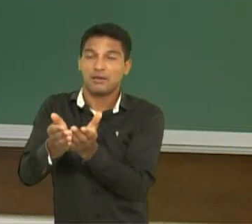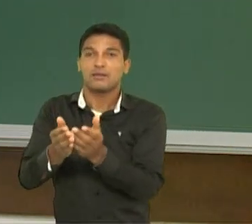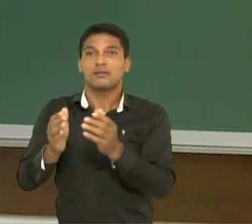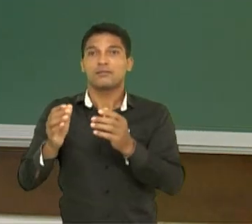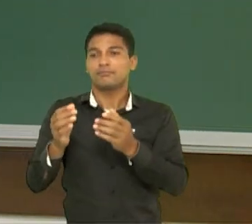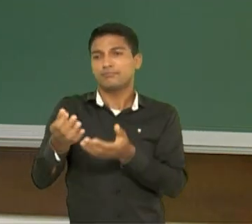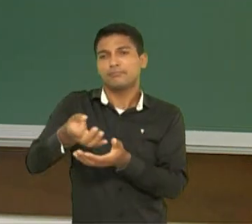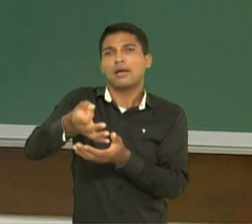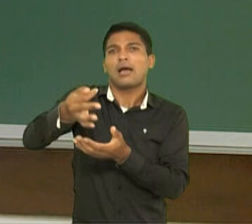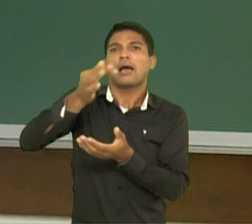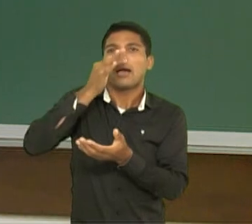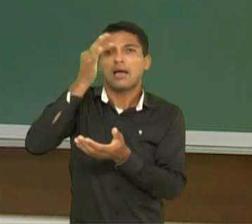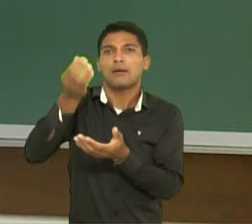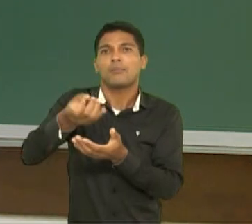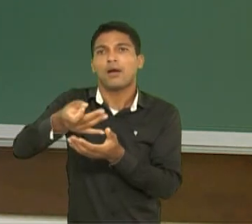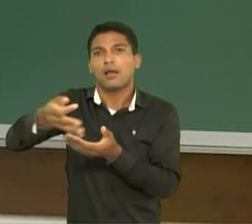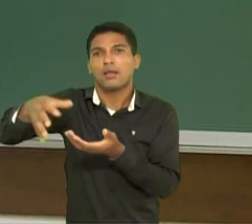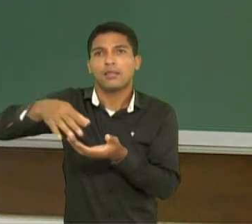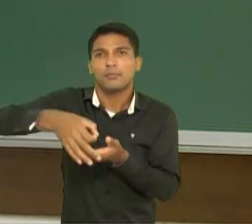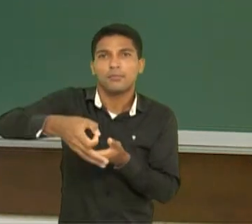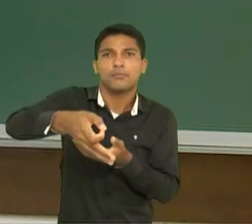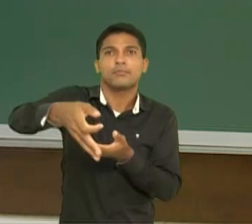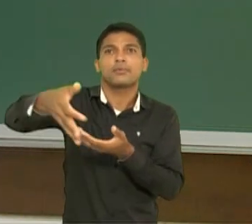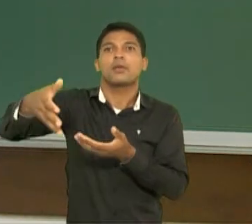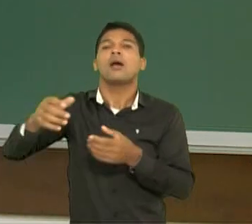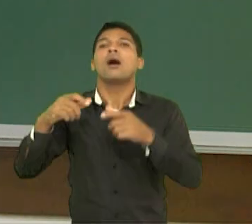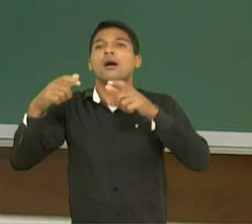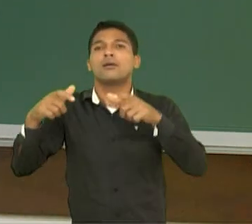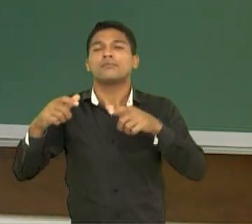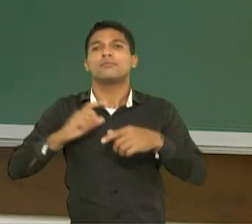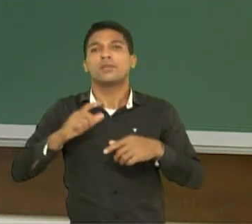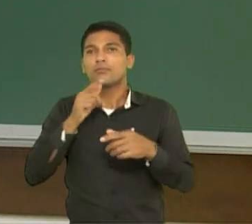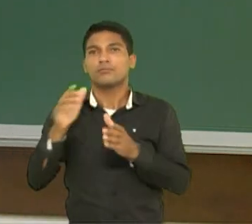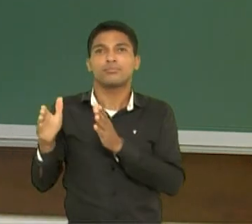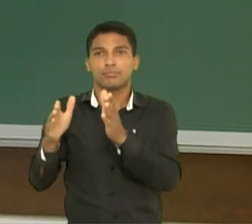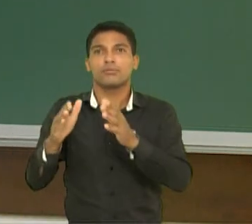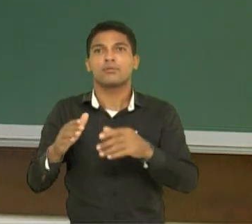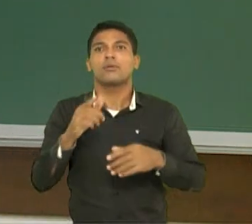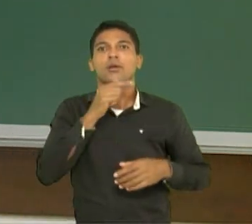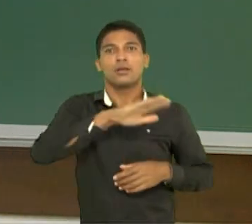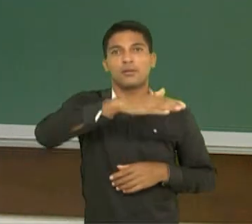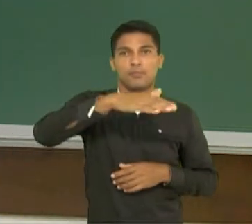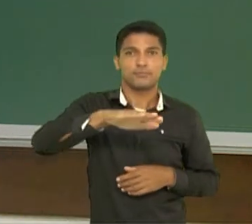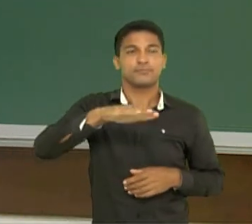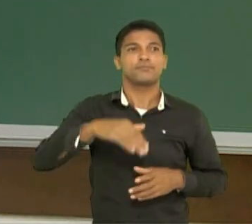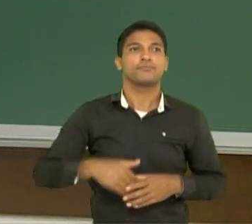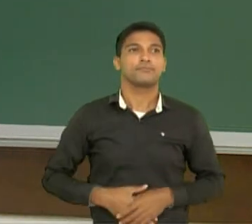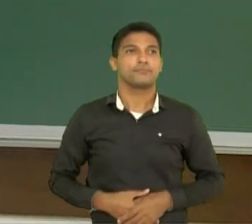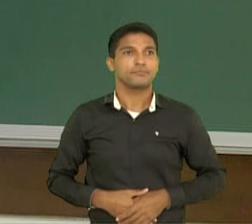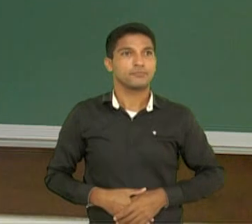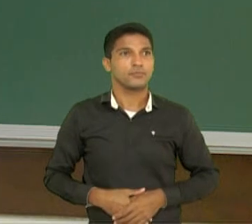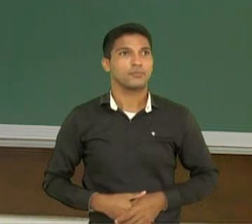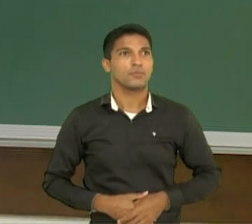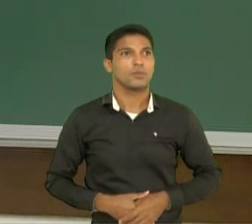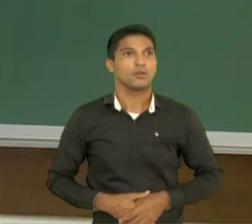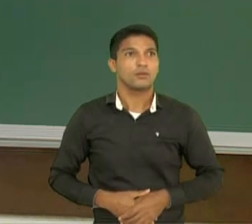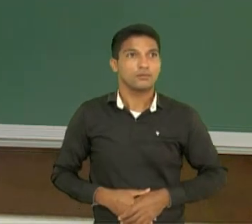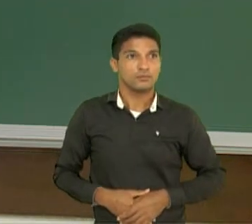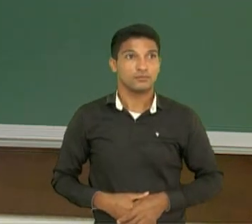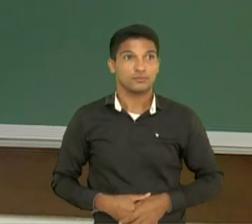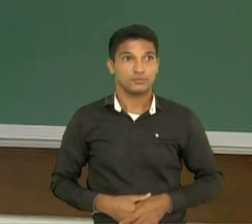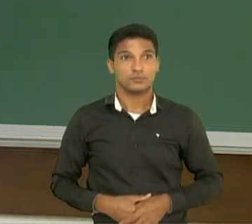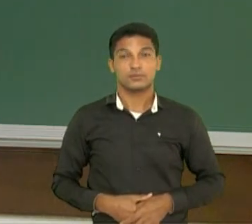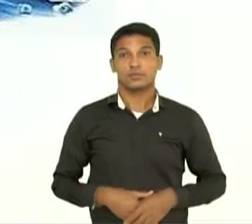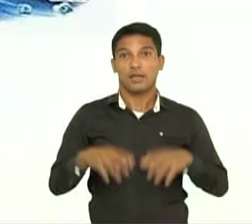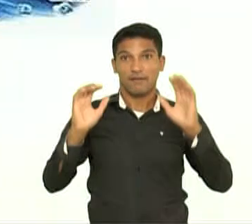acontece principalmente nos lugares onde tem mar ou rio no Brasil, principalmente, mas não apenas. Bom, a